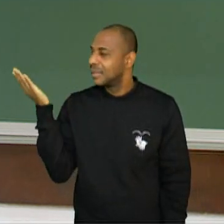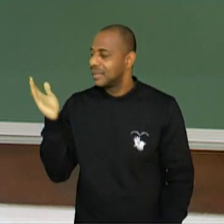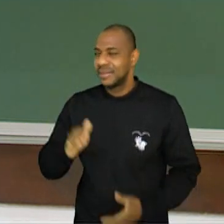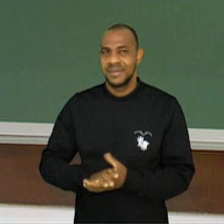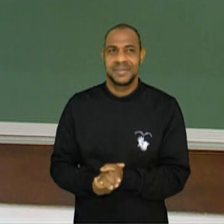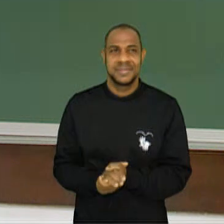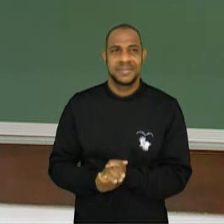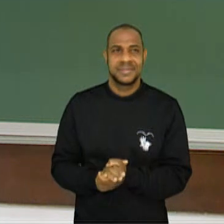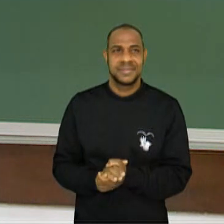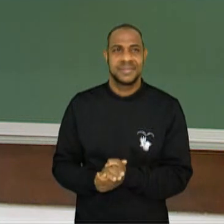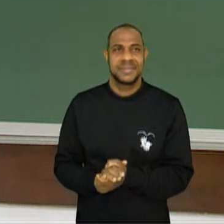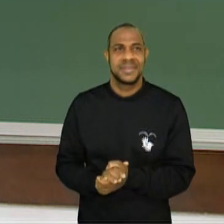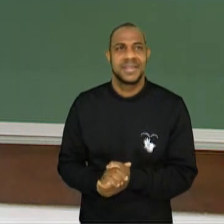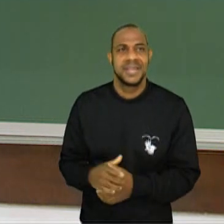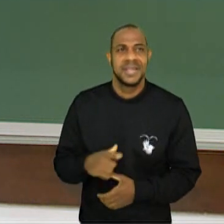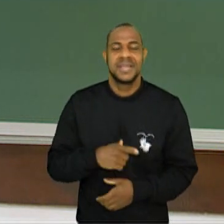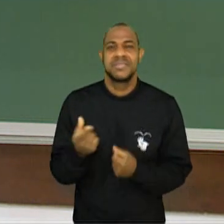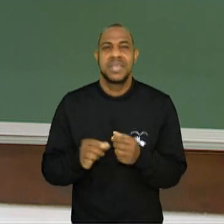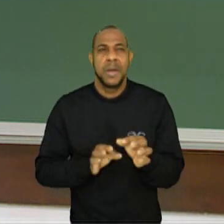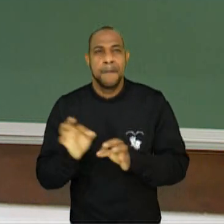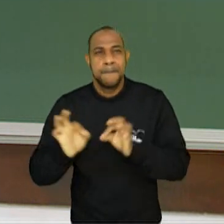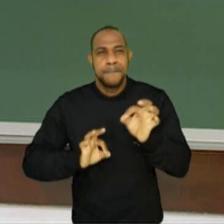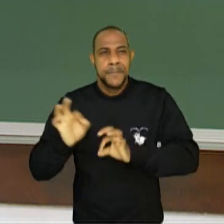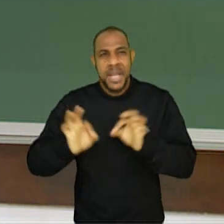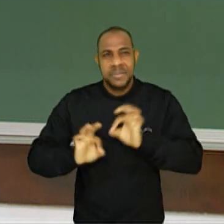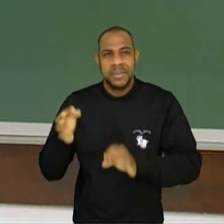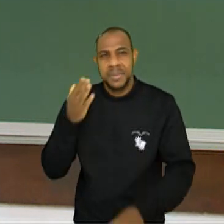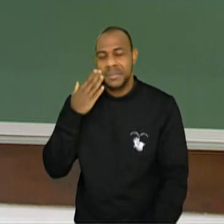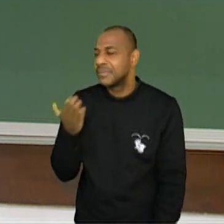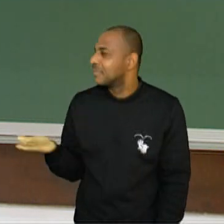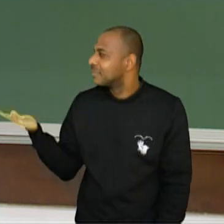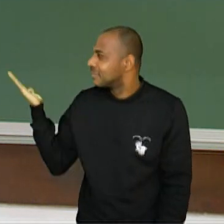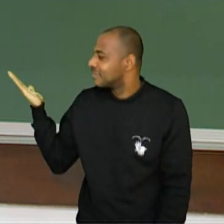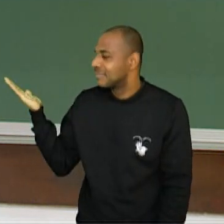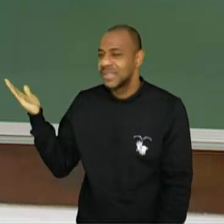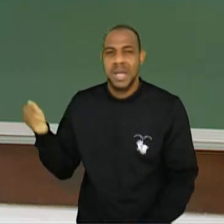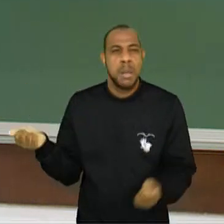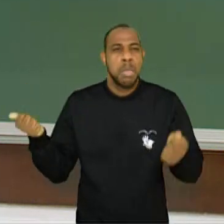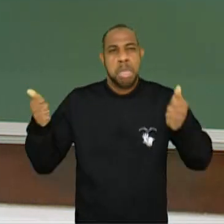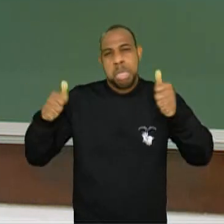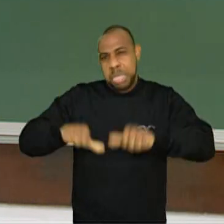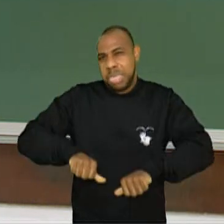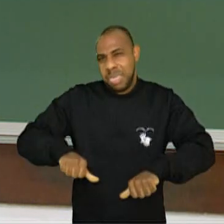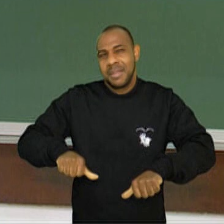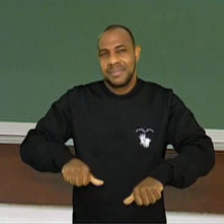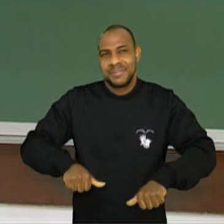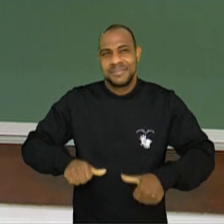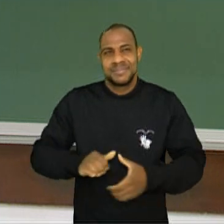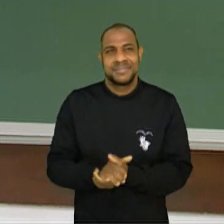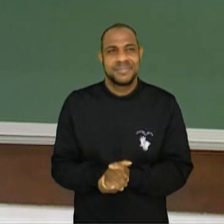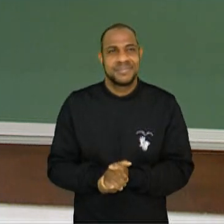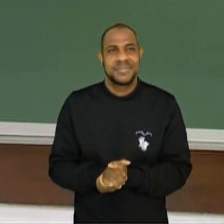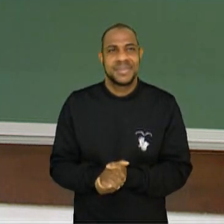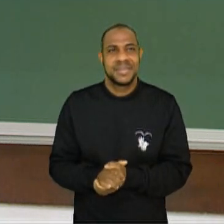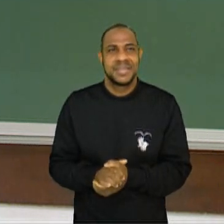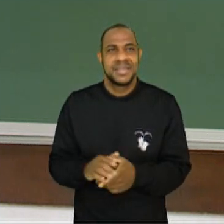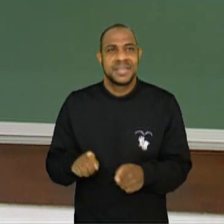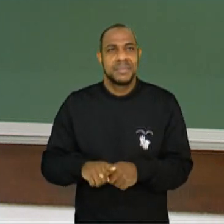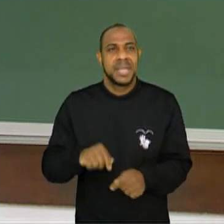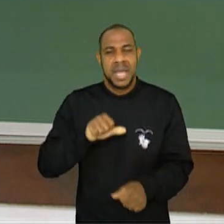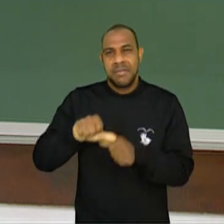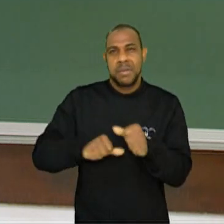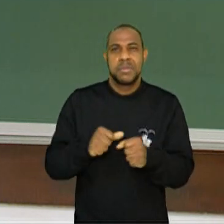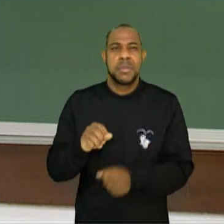que infelizmente não funcionou, né, e a inflação continuou crescendo, aí, com uma queda do crescimento do PIB, e as reformas de base, que acabaram não